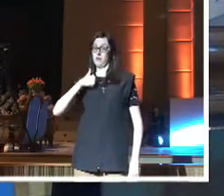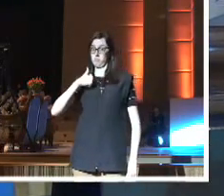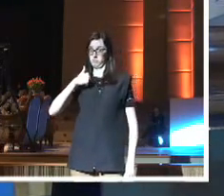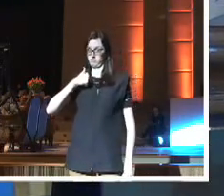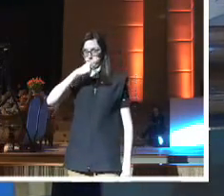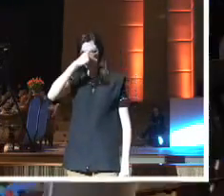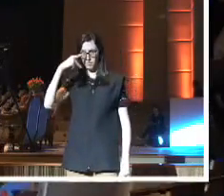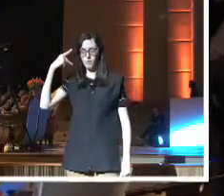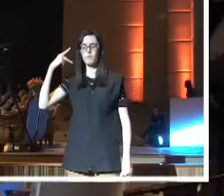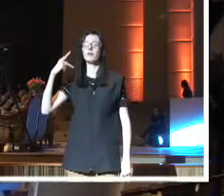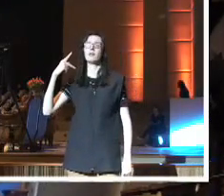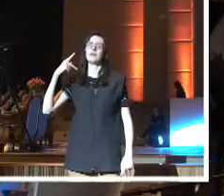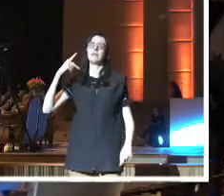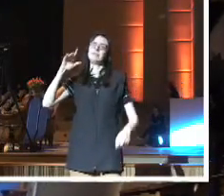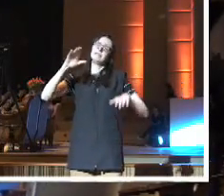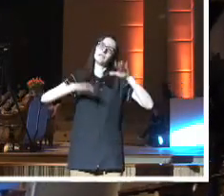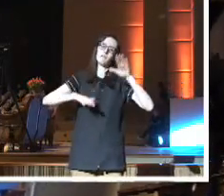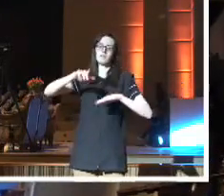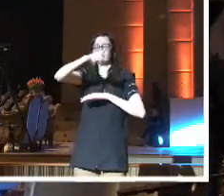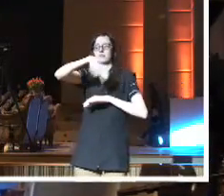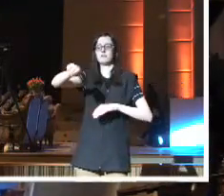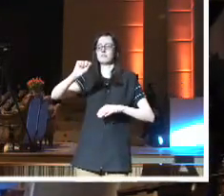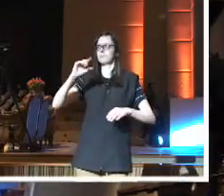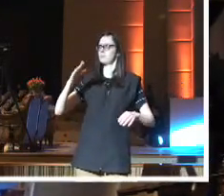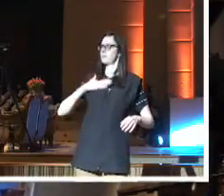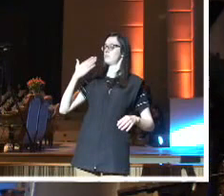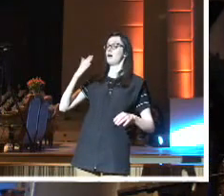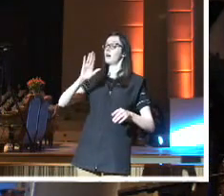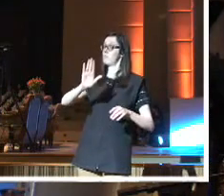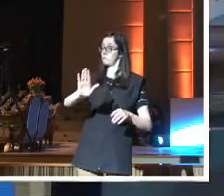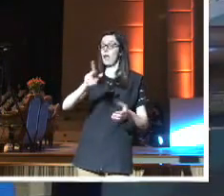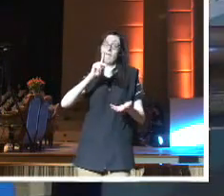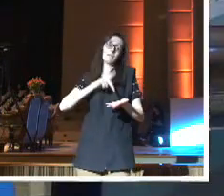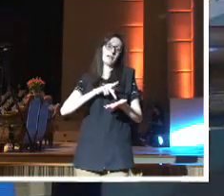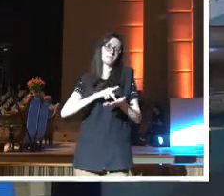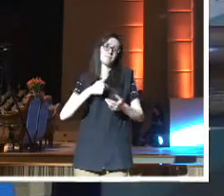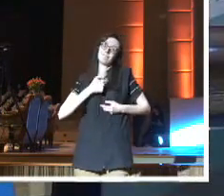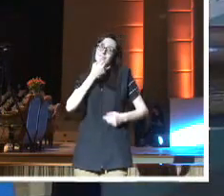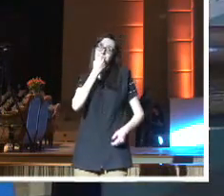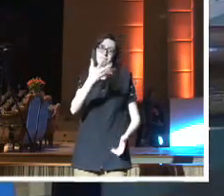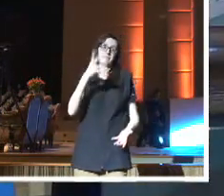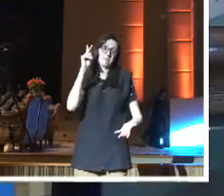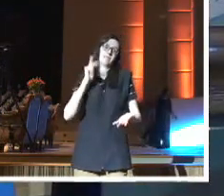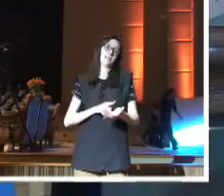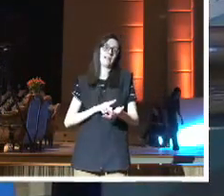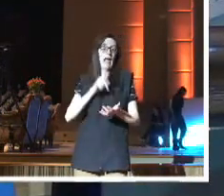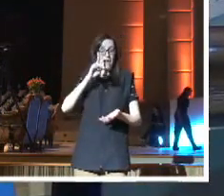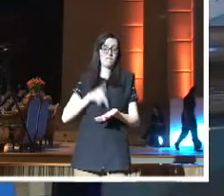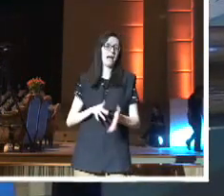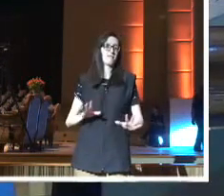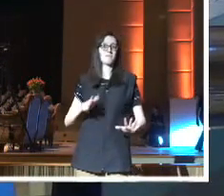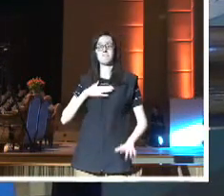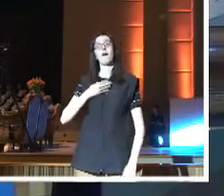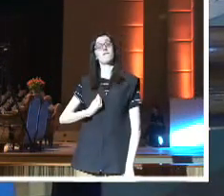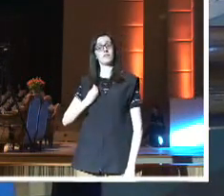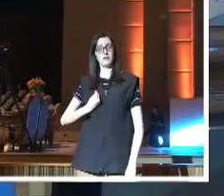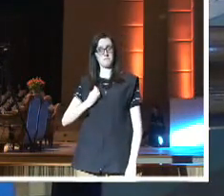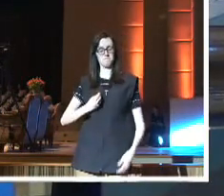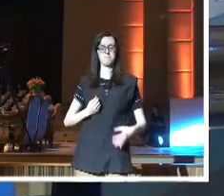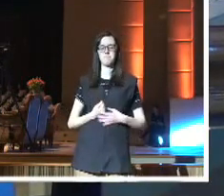E talvez você se surpreenda com aquilo que eu vou falar, mas eu vou ter que falar aquilo que é verdade na minha